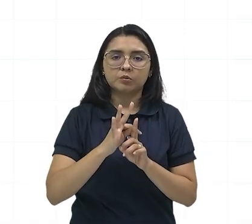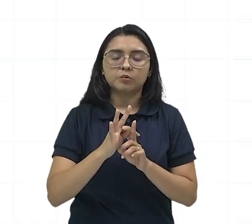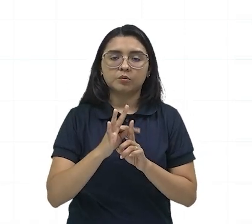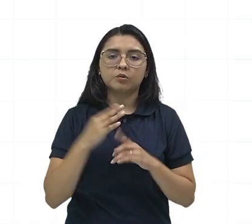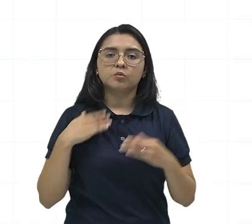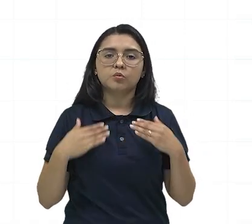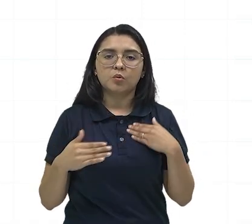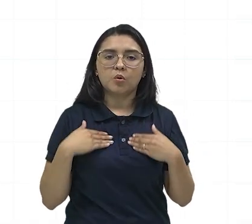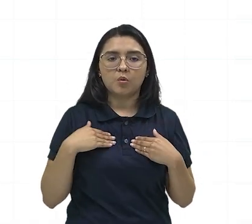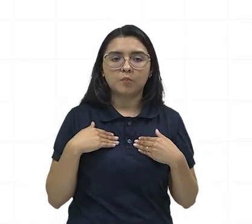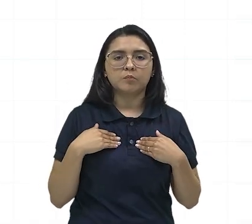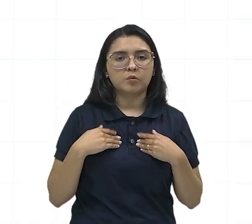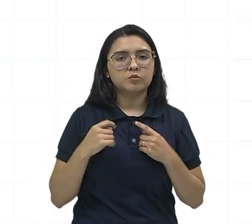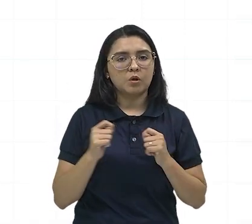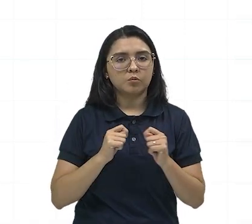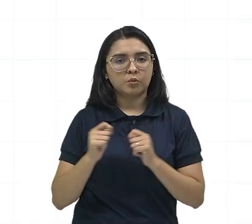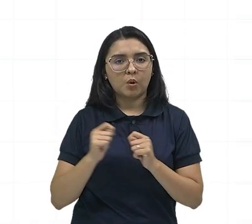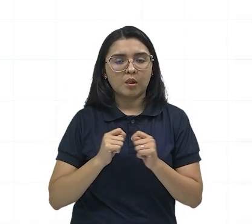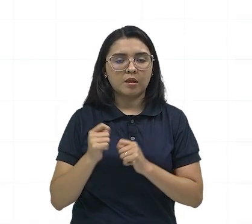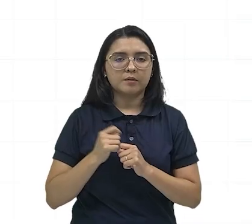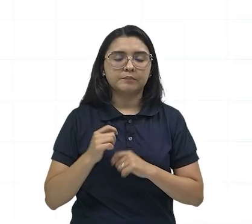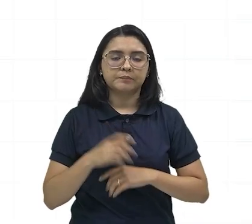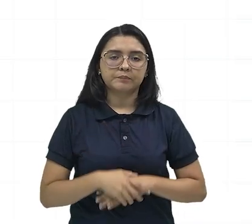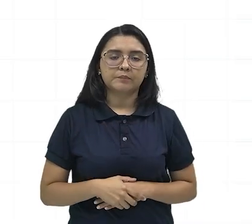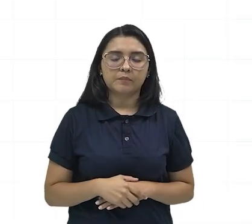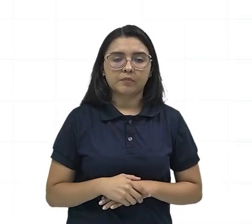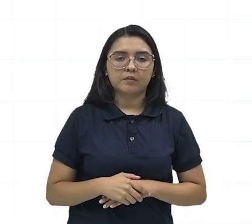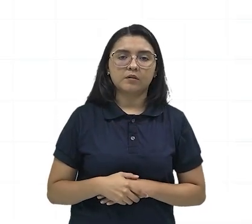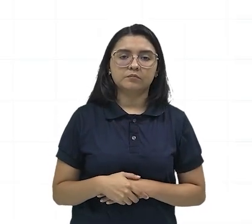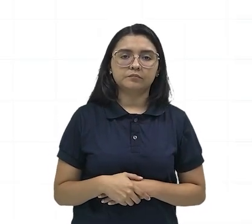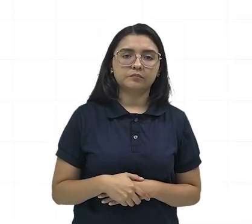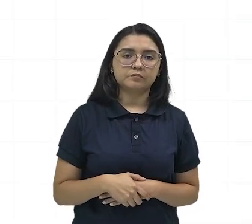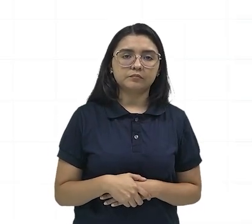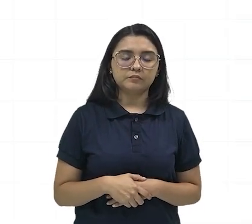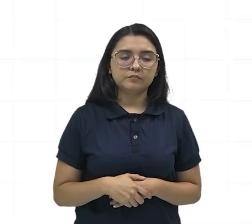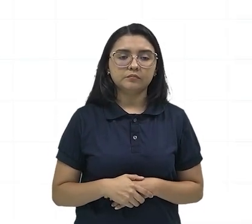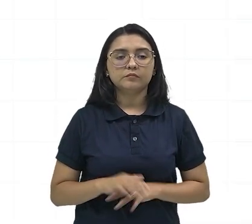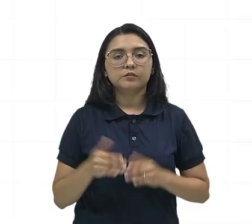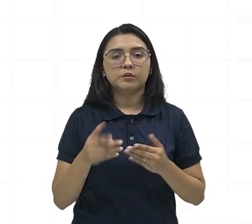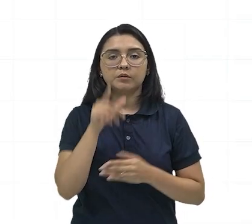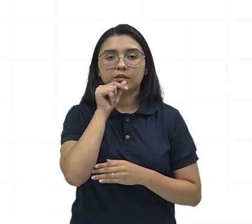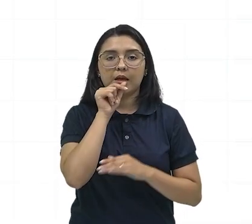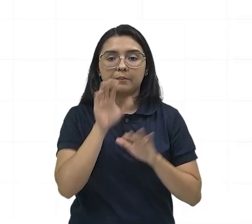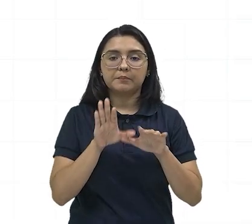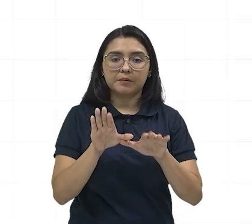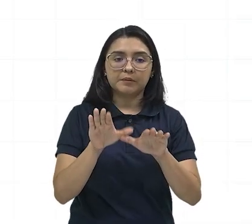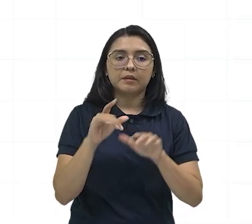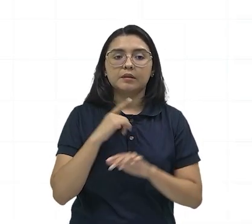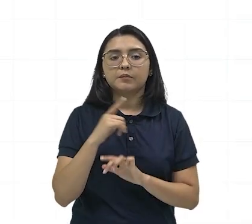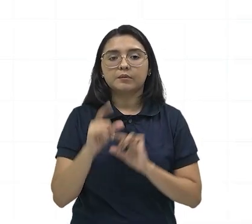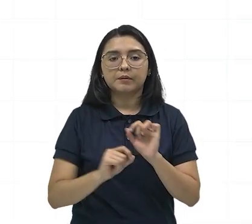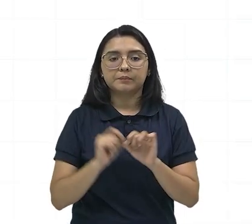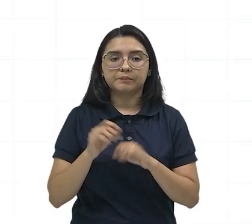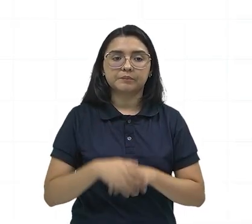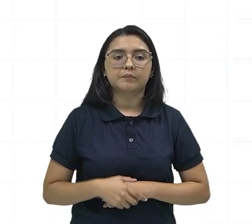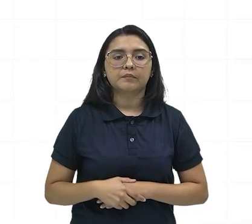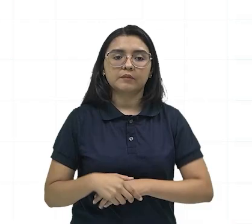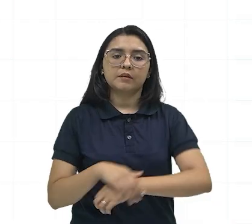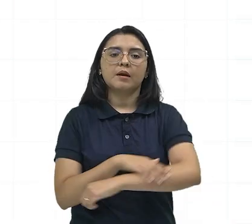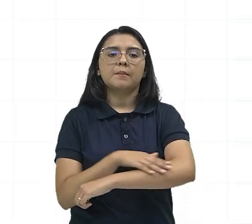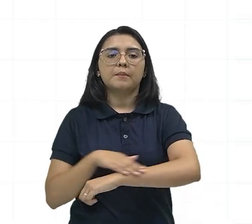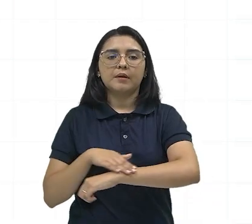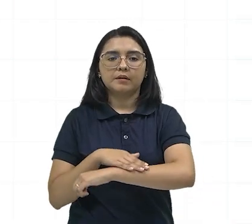não dependem do ambiente, tá? As aves, elas possuem aí a